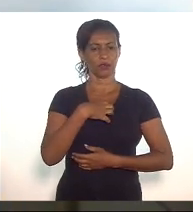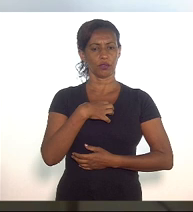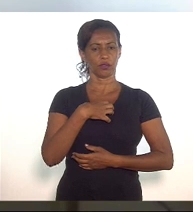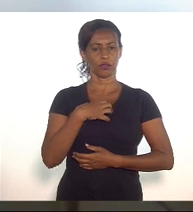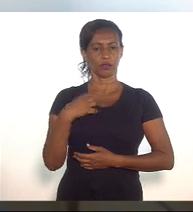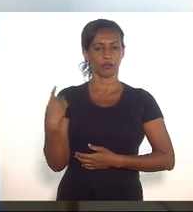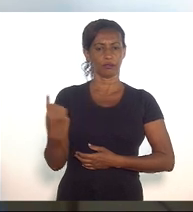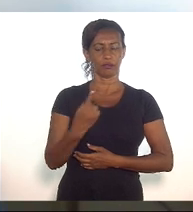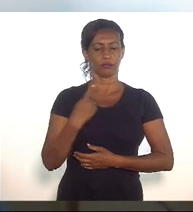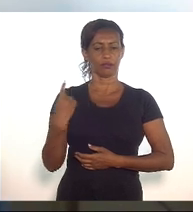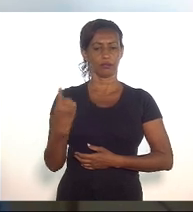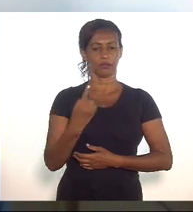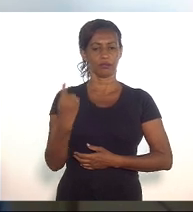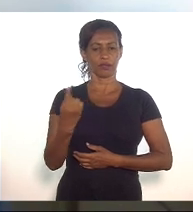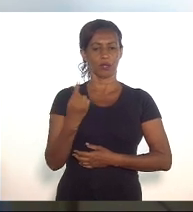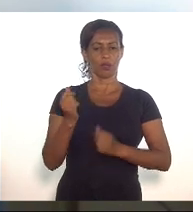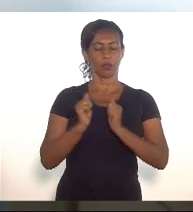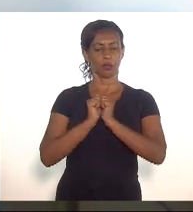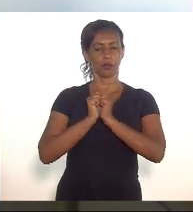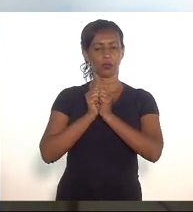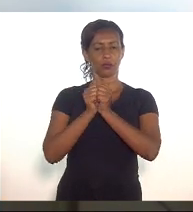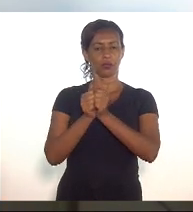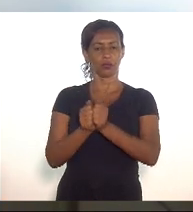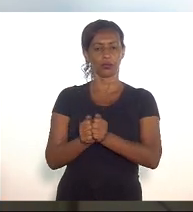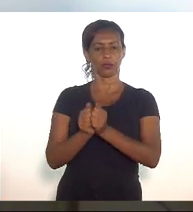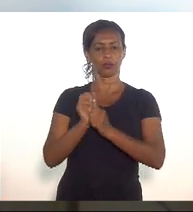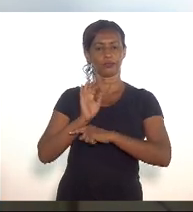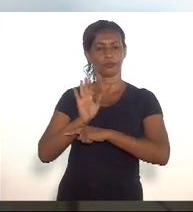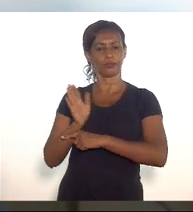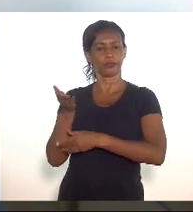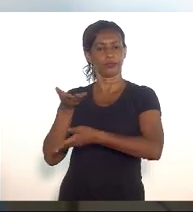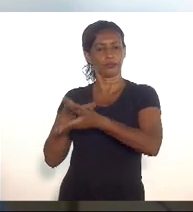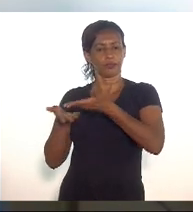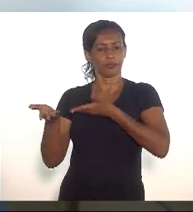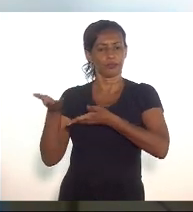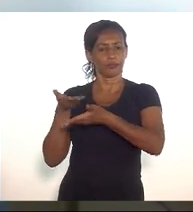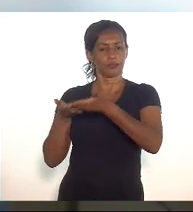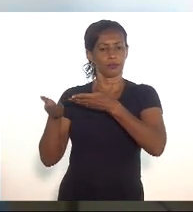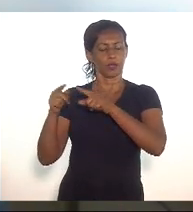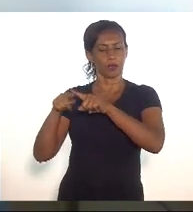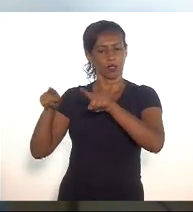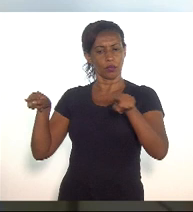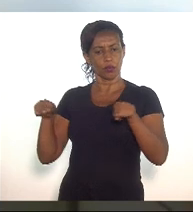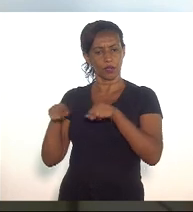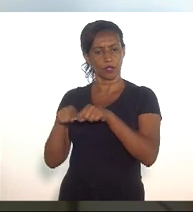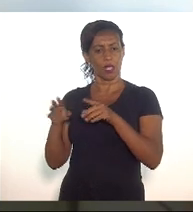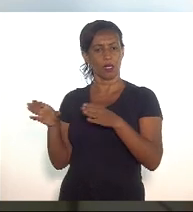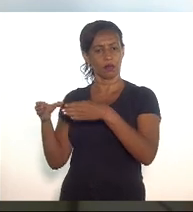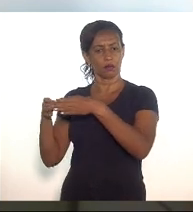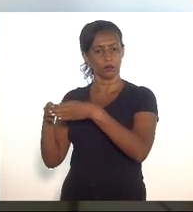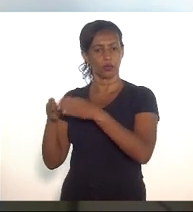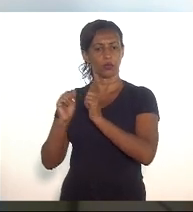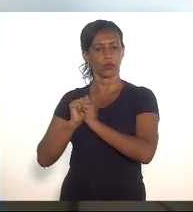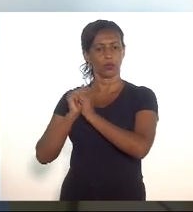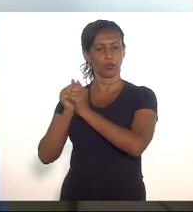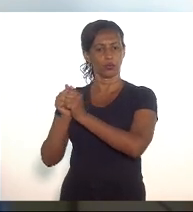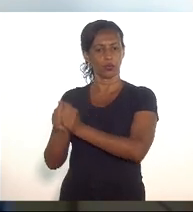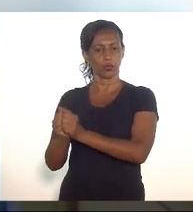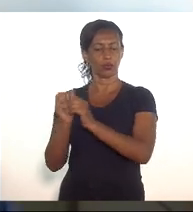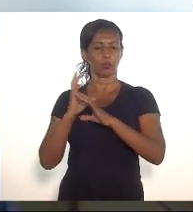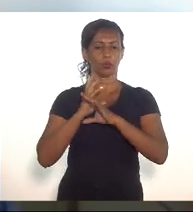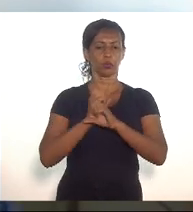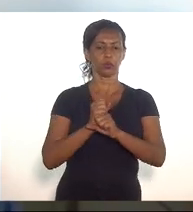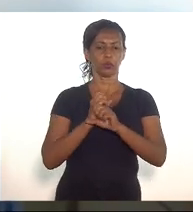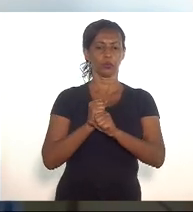nós possamos intermediar uma articulação do seu gabinete com a sua equipe junto ao Tribunal de Contas